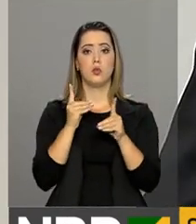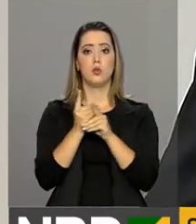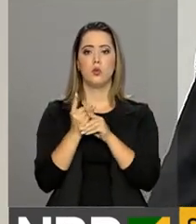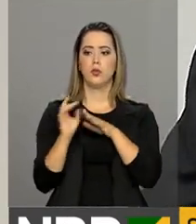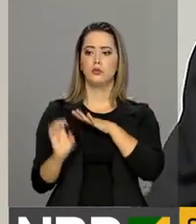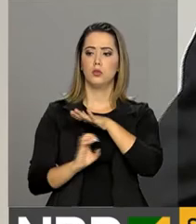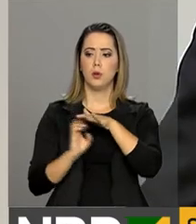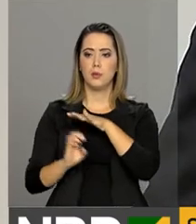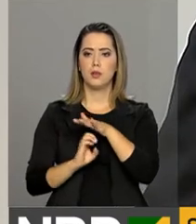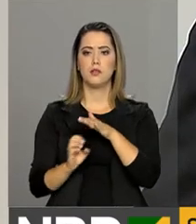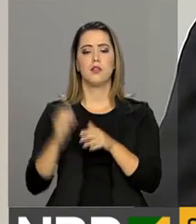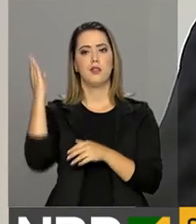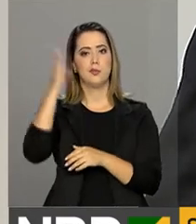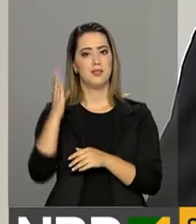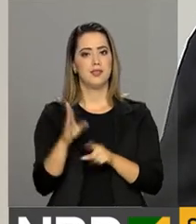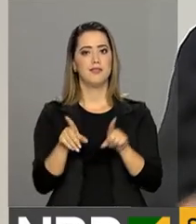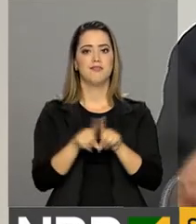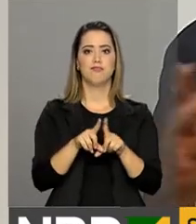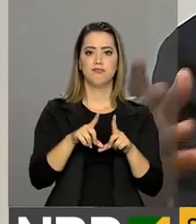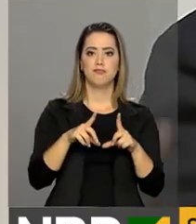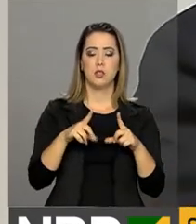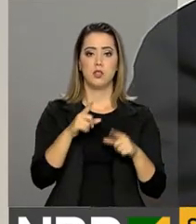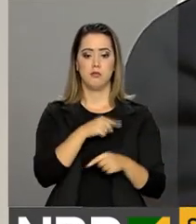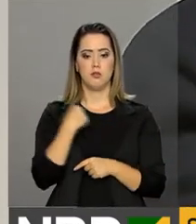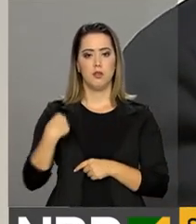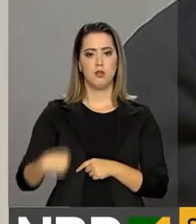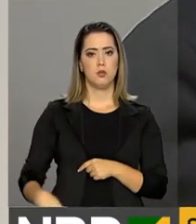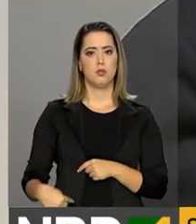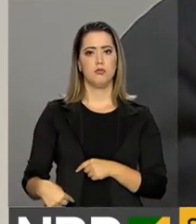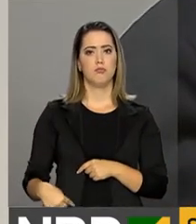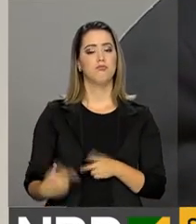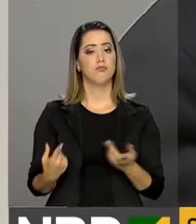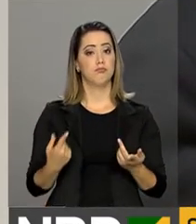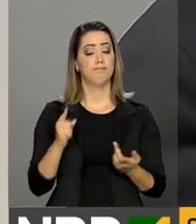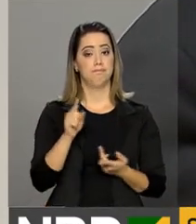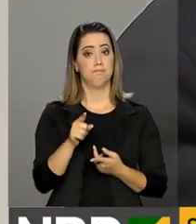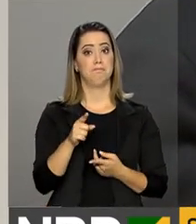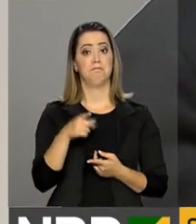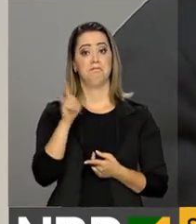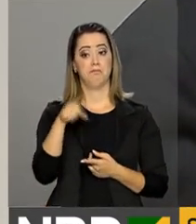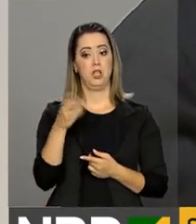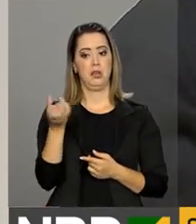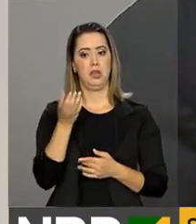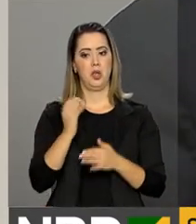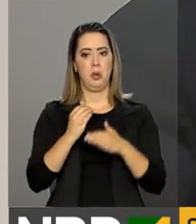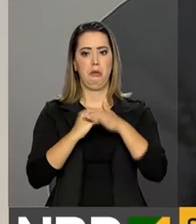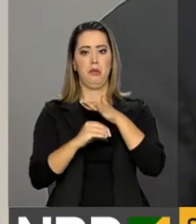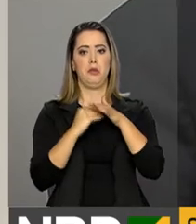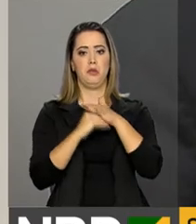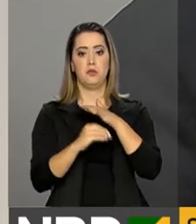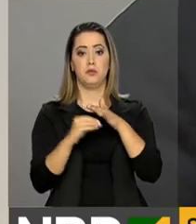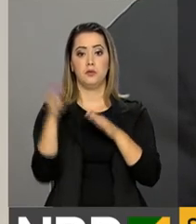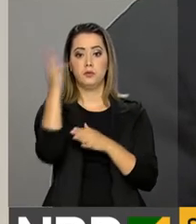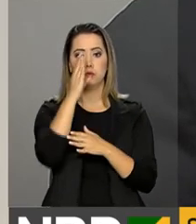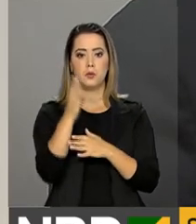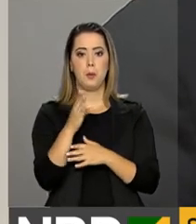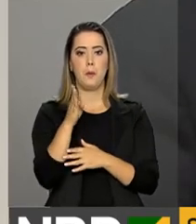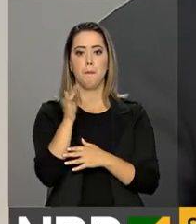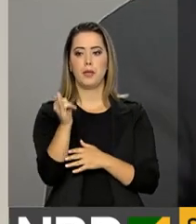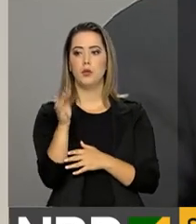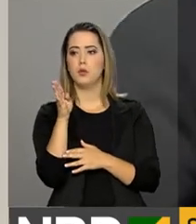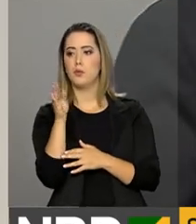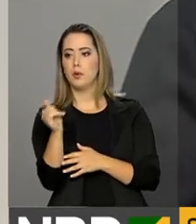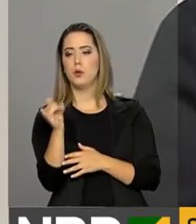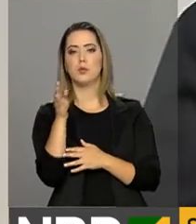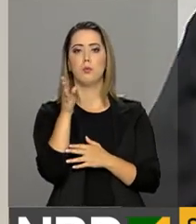brasileiros e chineses interessadíssimos investir no brasil e lá quando se fala em investir são bilhões e bilhões de dólares e